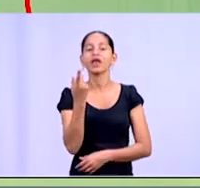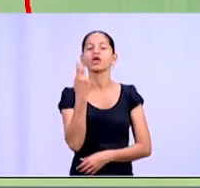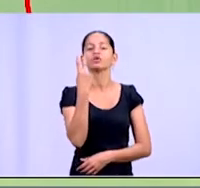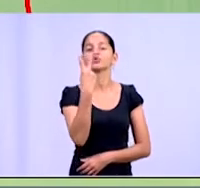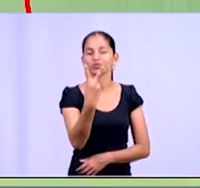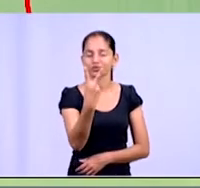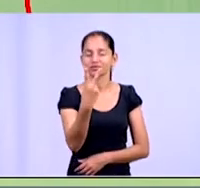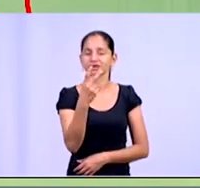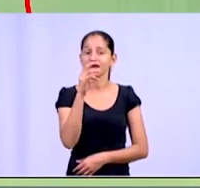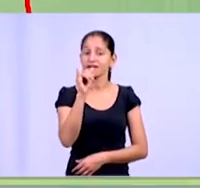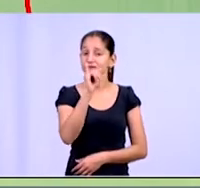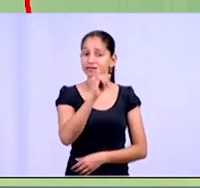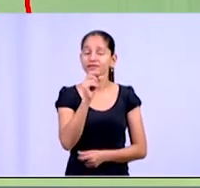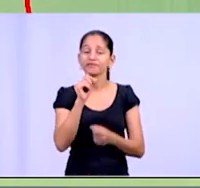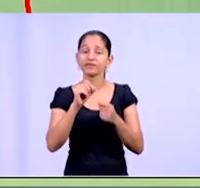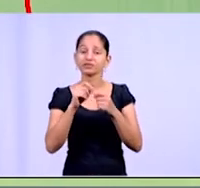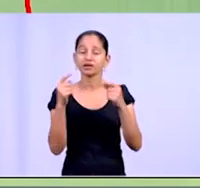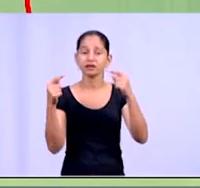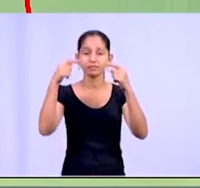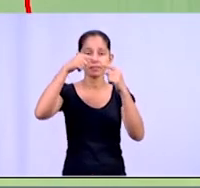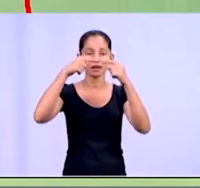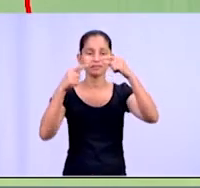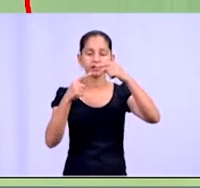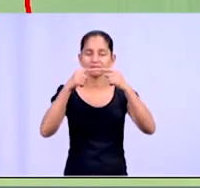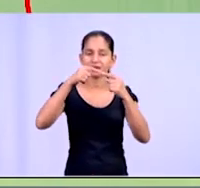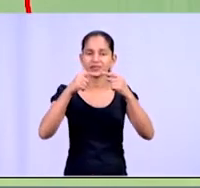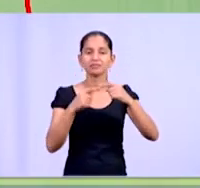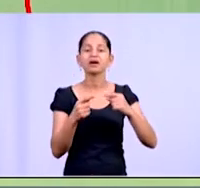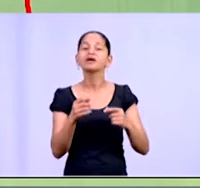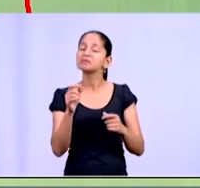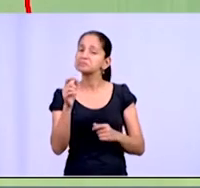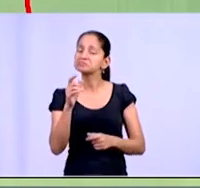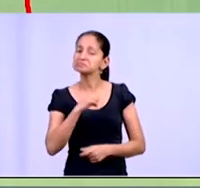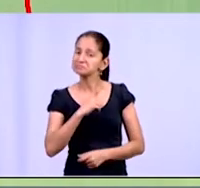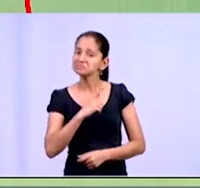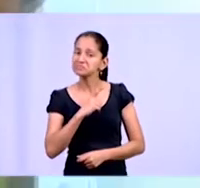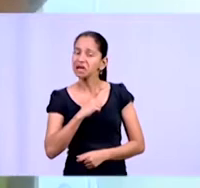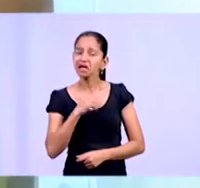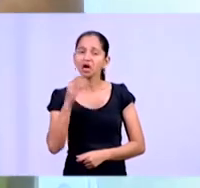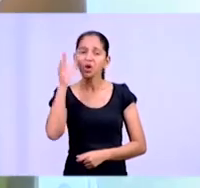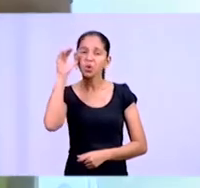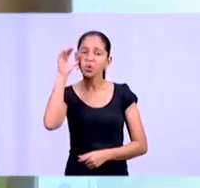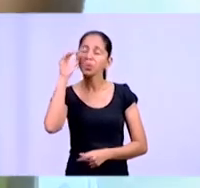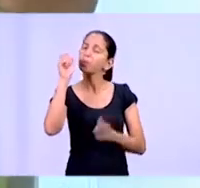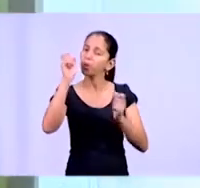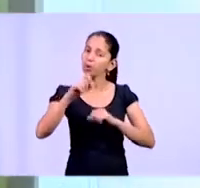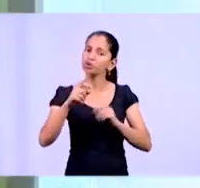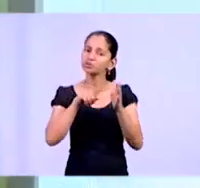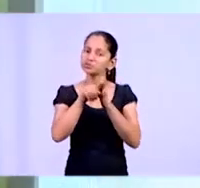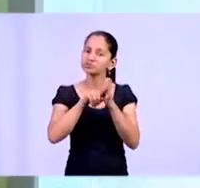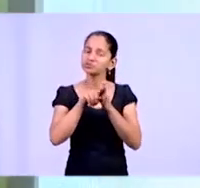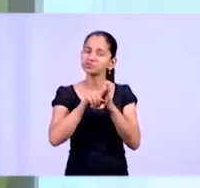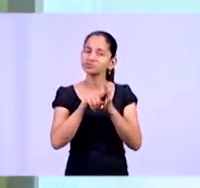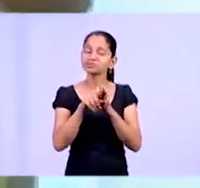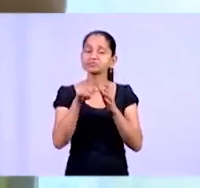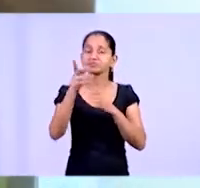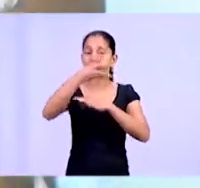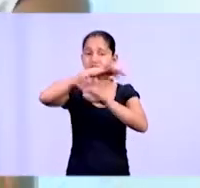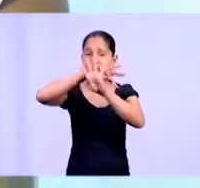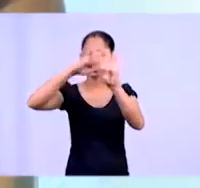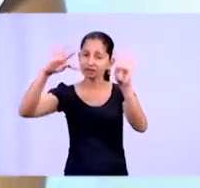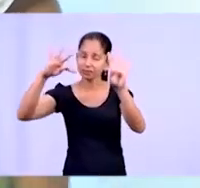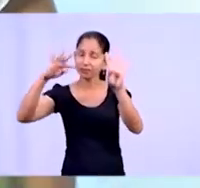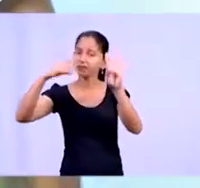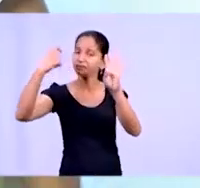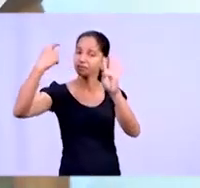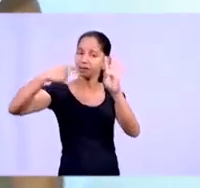que faz equivalência. O que é que significa 000, o que significa 001, o que significa 01001. Então, é uma tabela que define